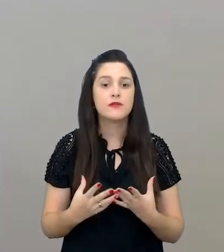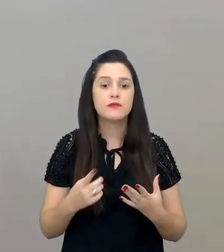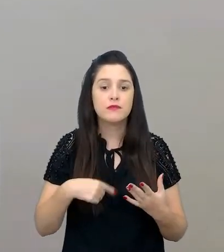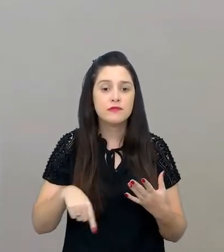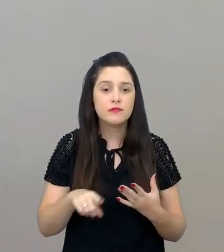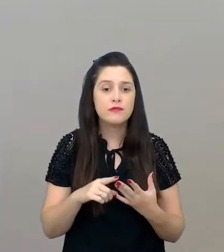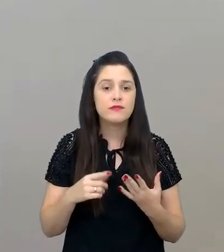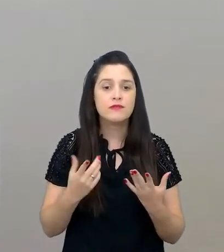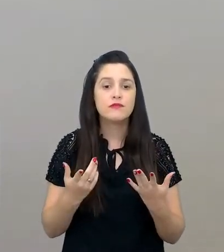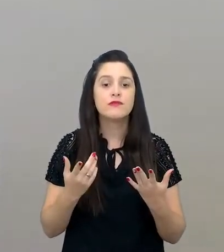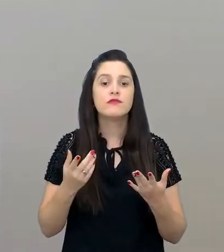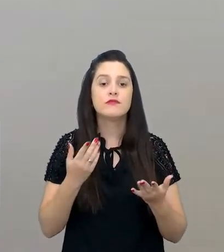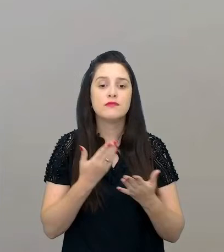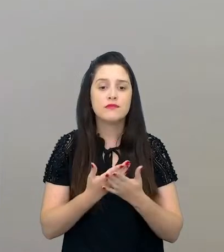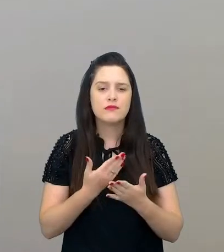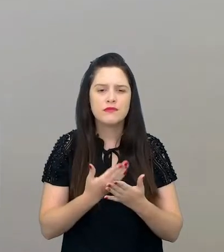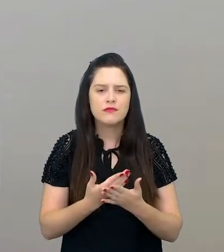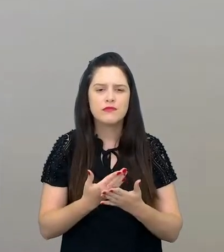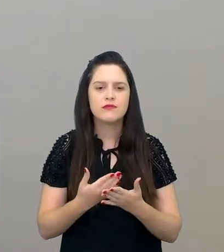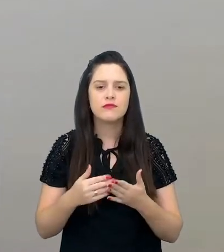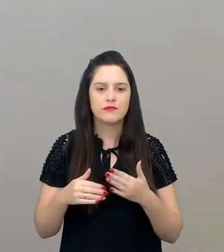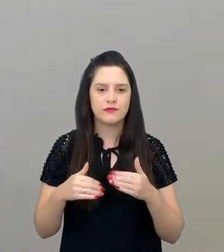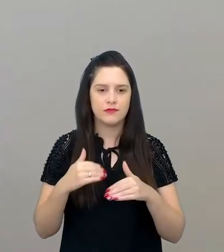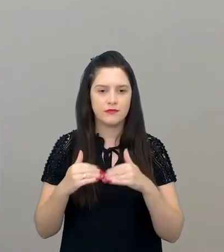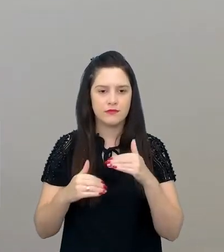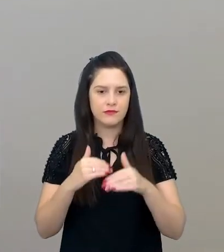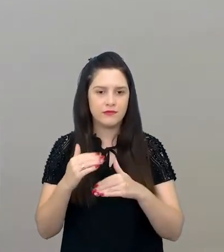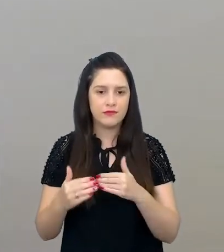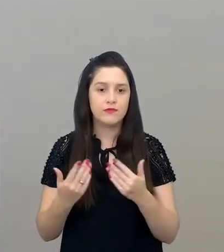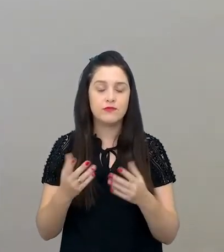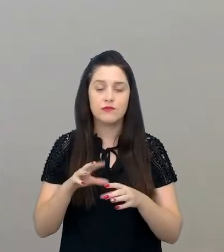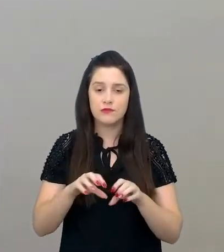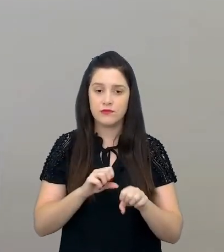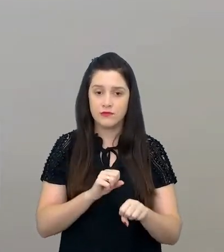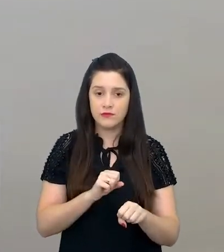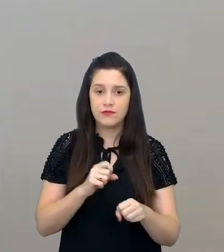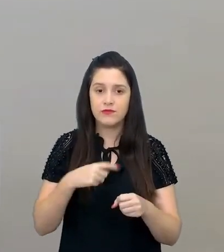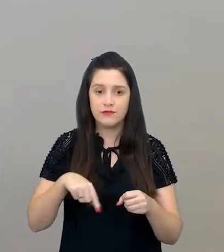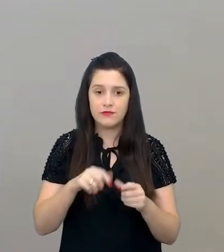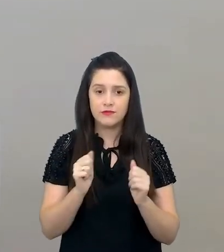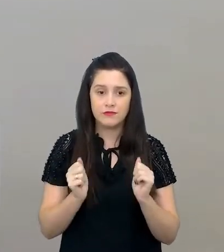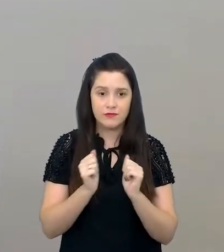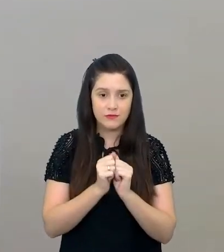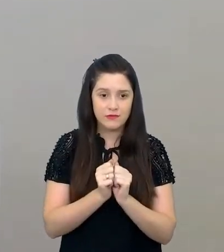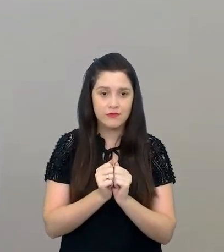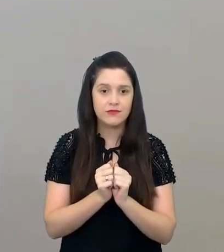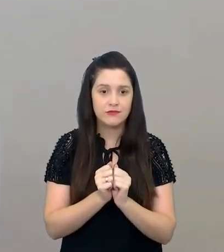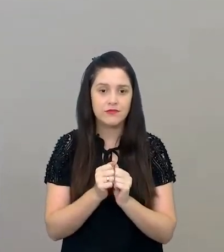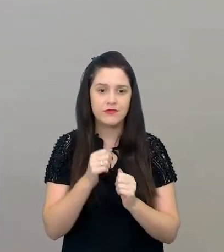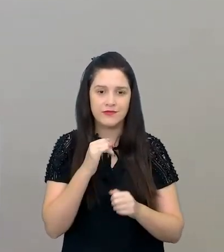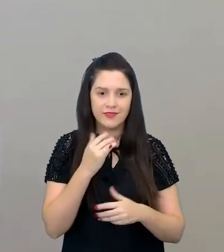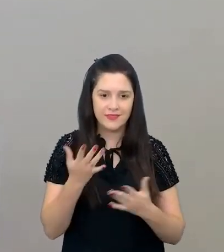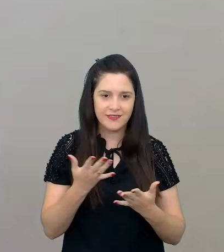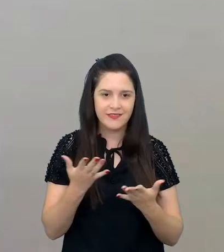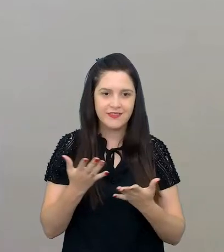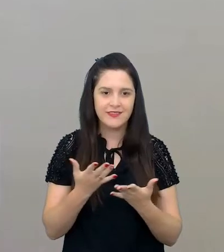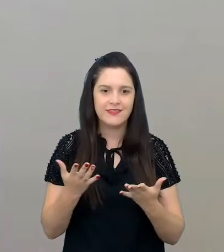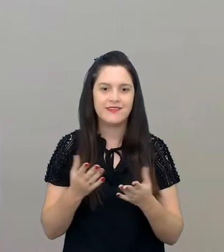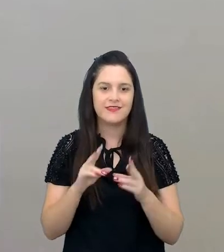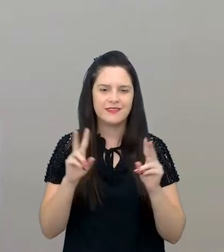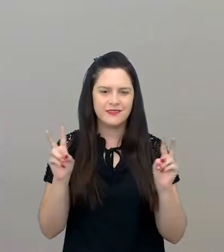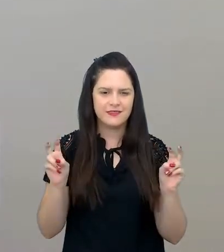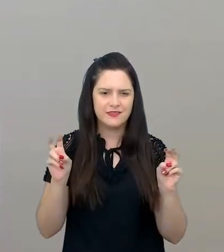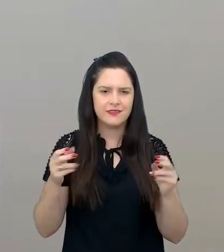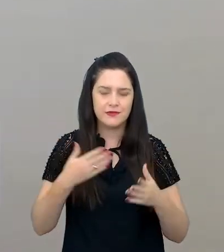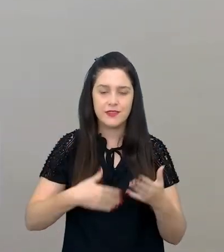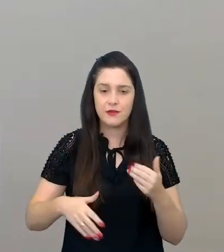um cara mais ou menos alto, uso óculos, estou usando uma camiseta azul, meu fundo aqui de onde eu estou é branco. É um prazer enorme estar aqui